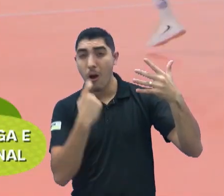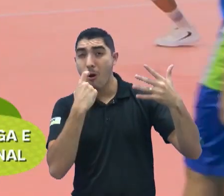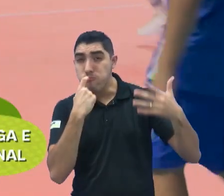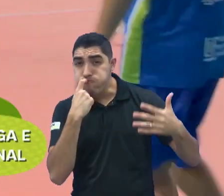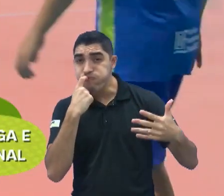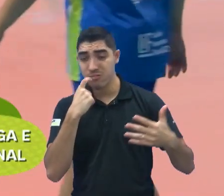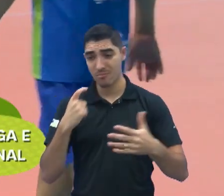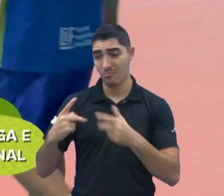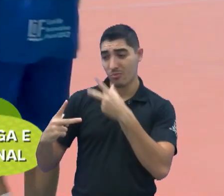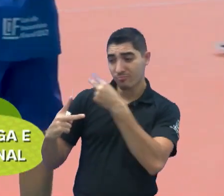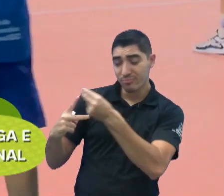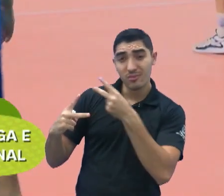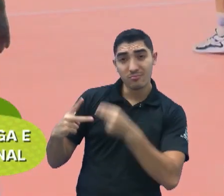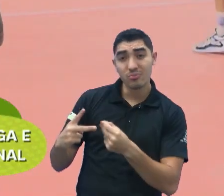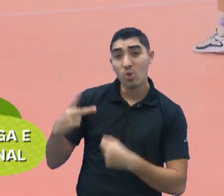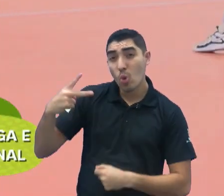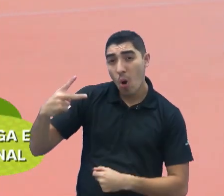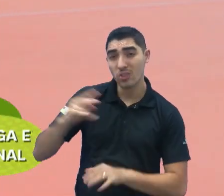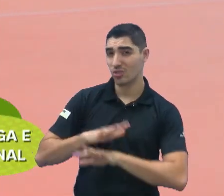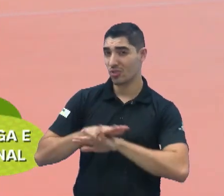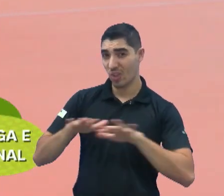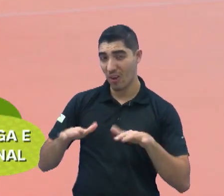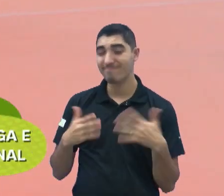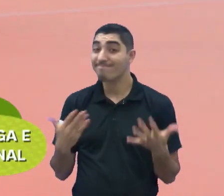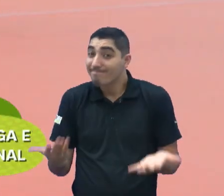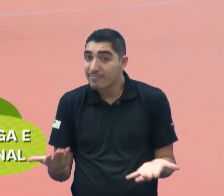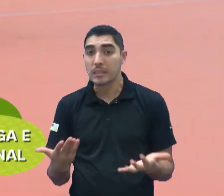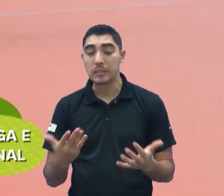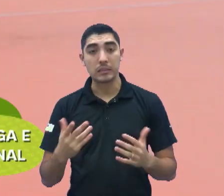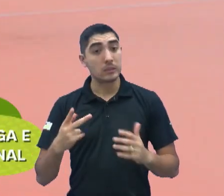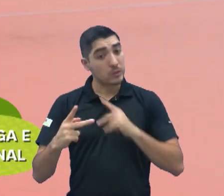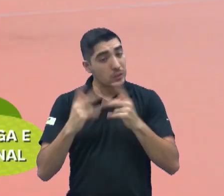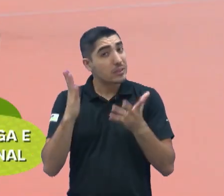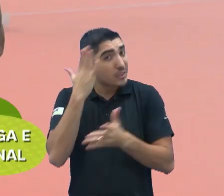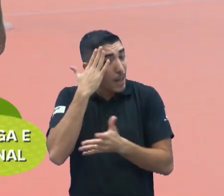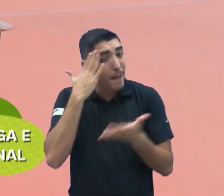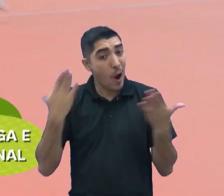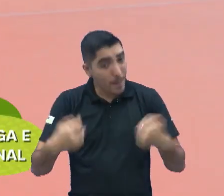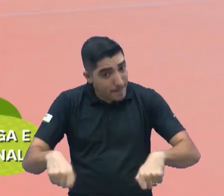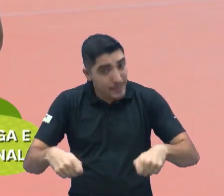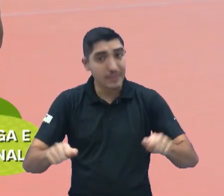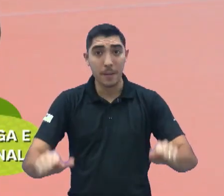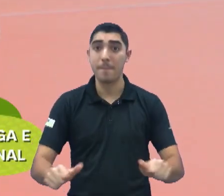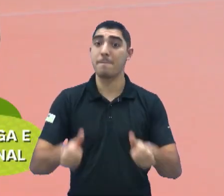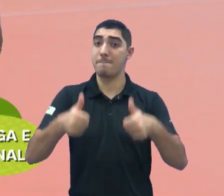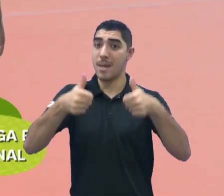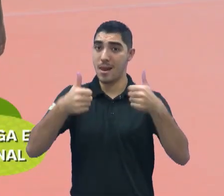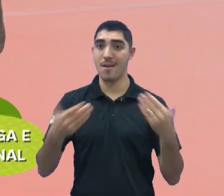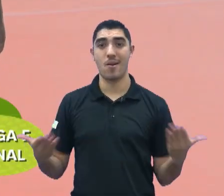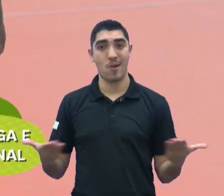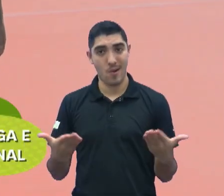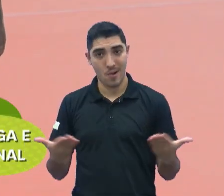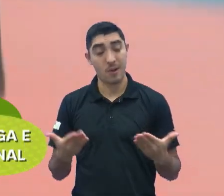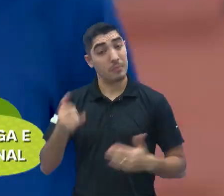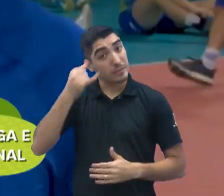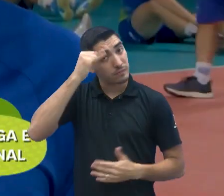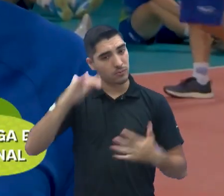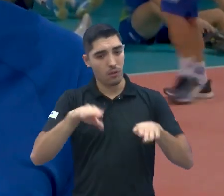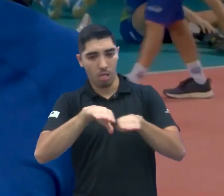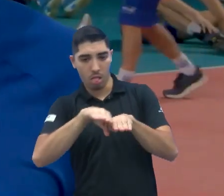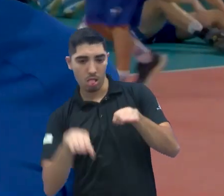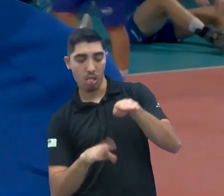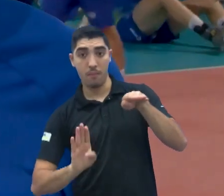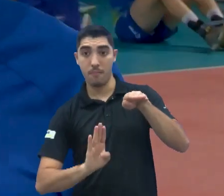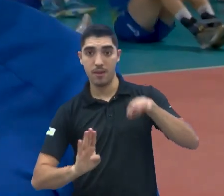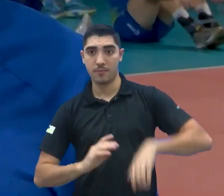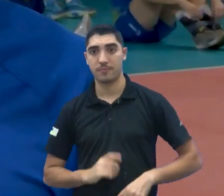e elenco sabem que será preciso um rendimento bem melhor do que na primeira metade do campeonato para evitar o rebaixamento. Esse